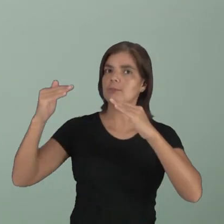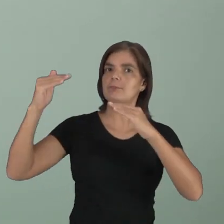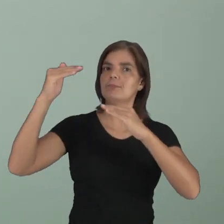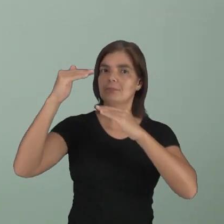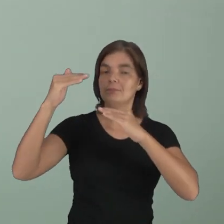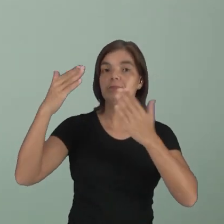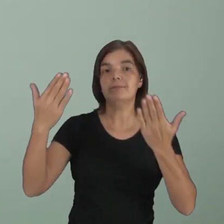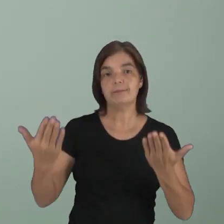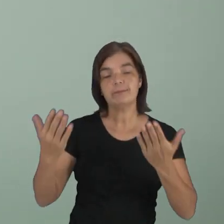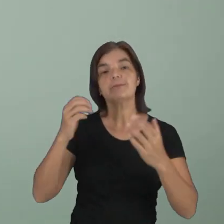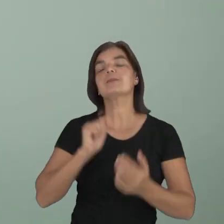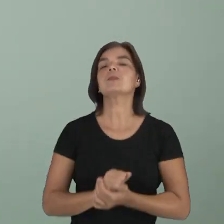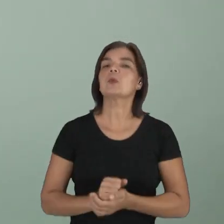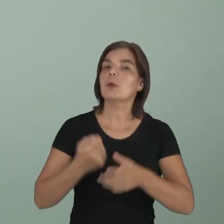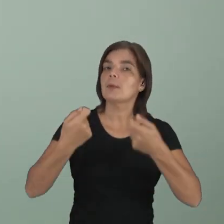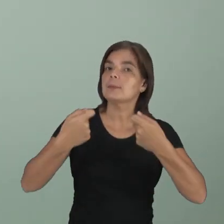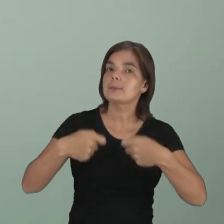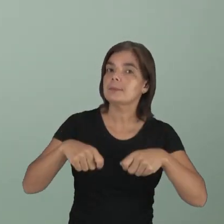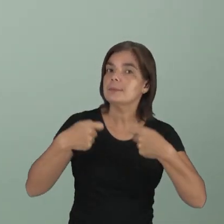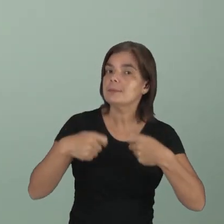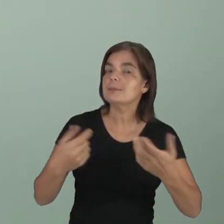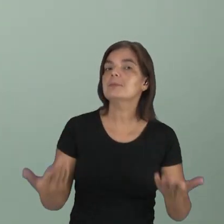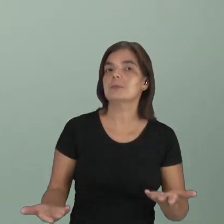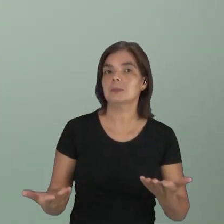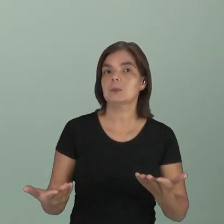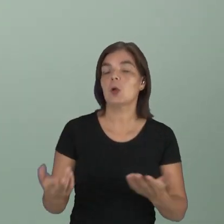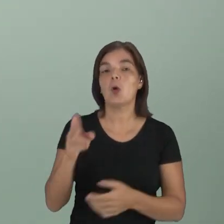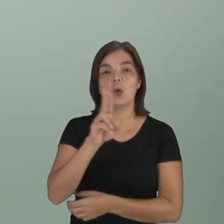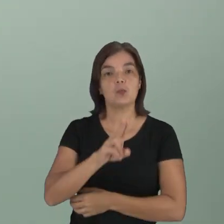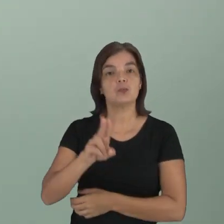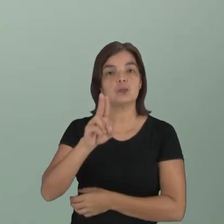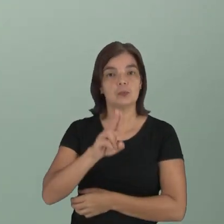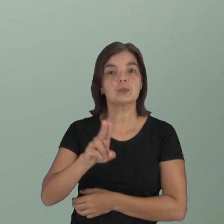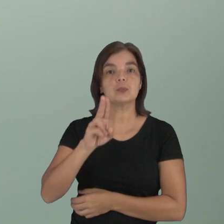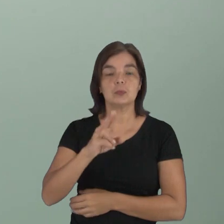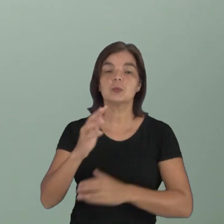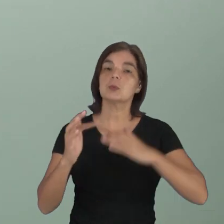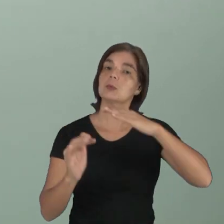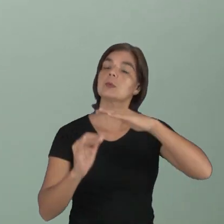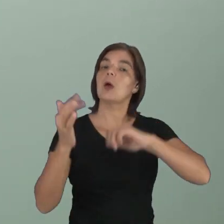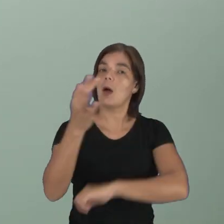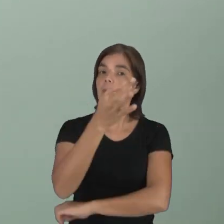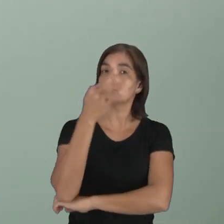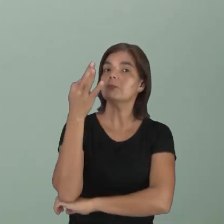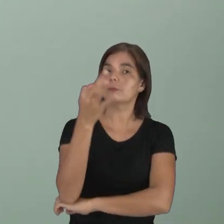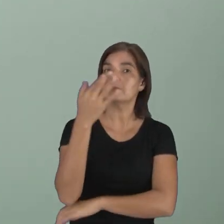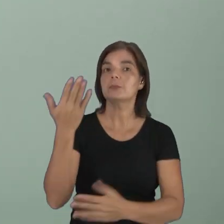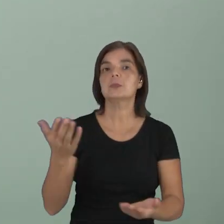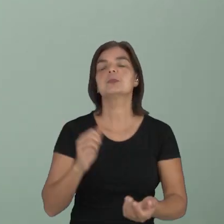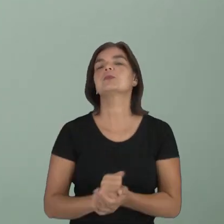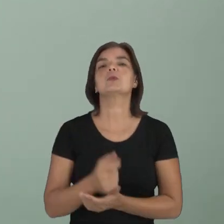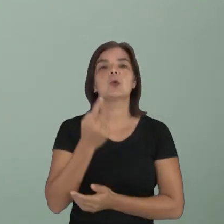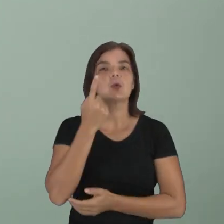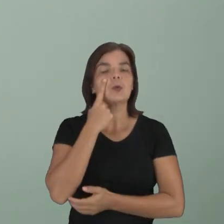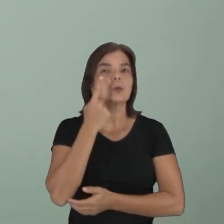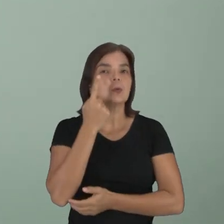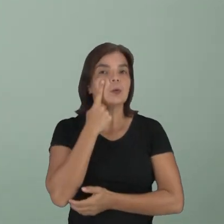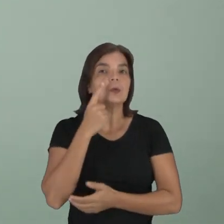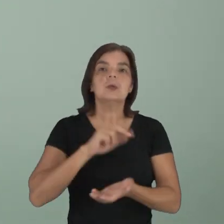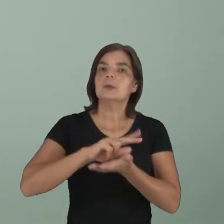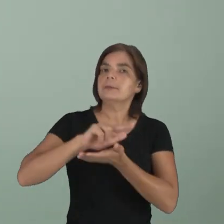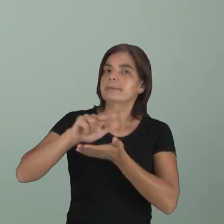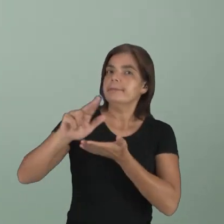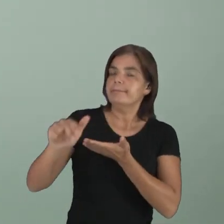maior. Logo, ele precisa utilizar a linguagem informal. Tá bom, gente? Então, observem que